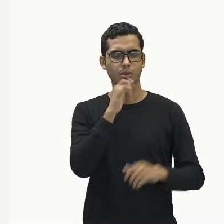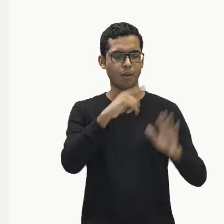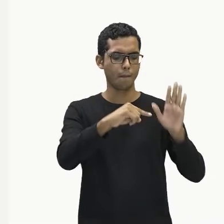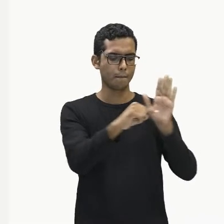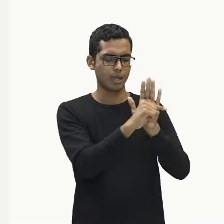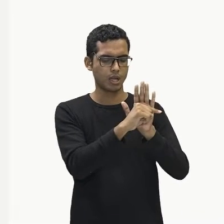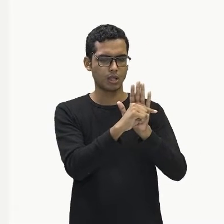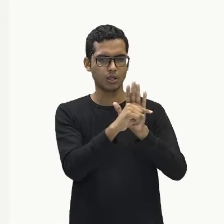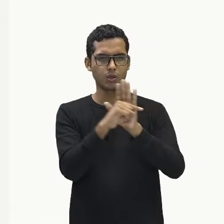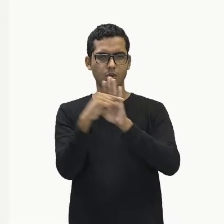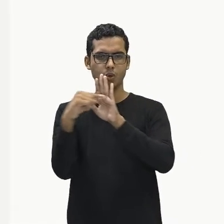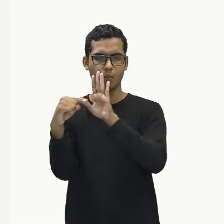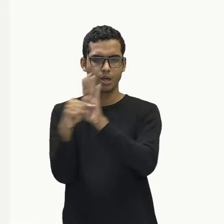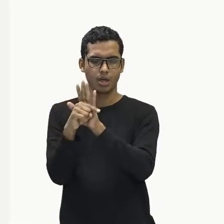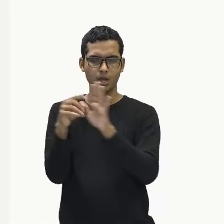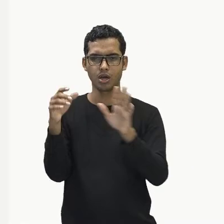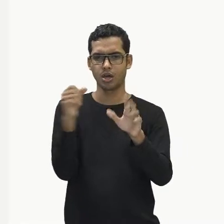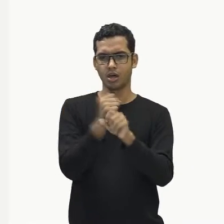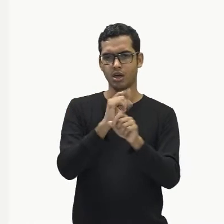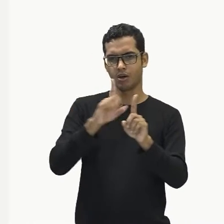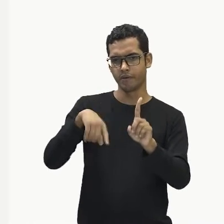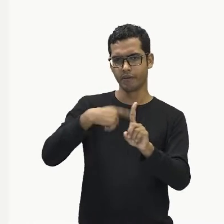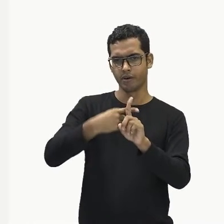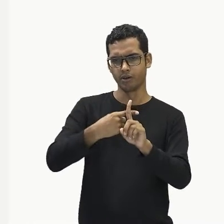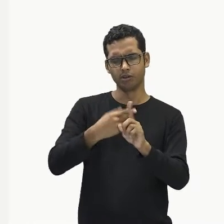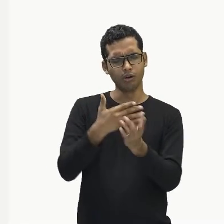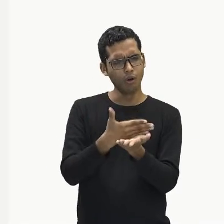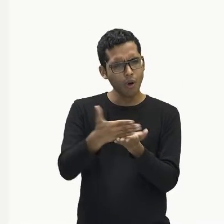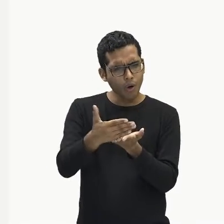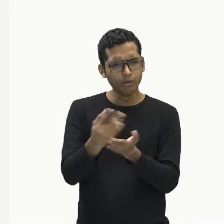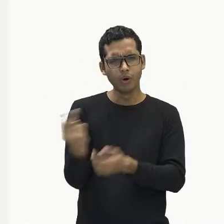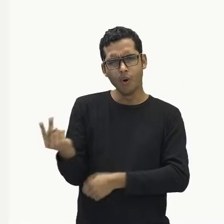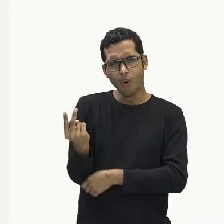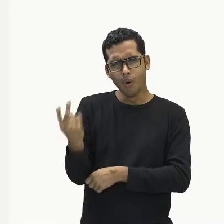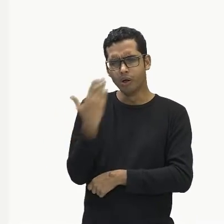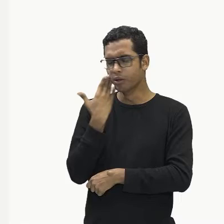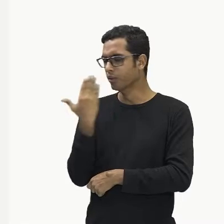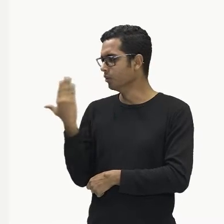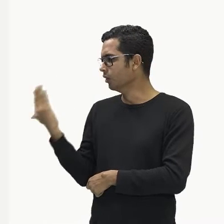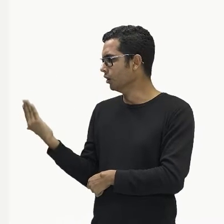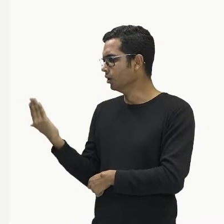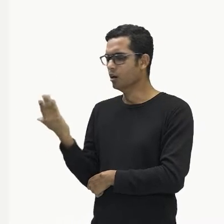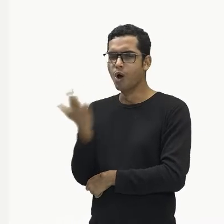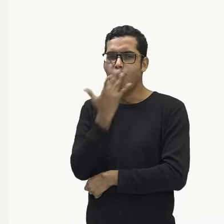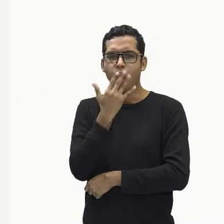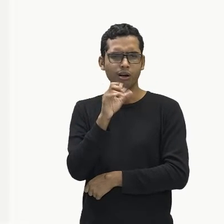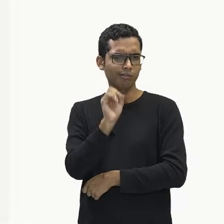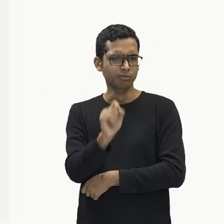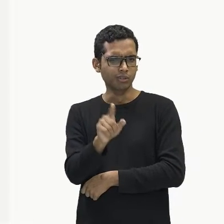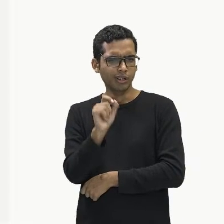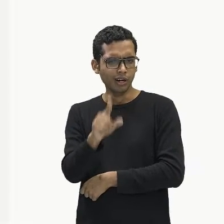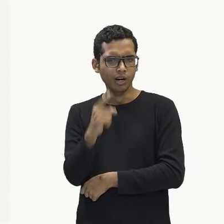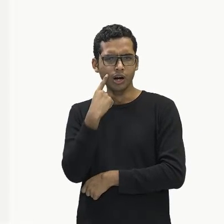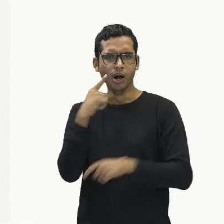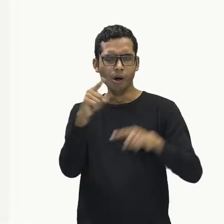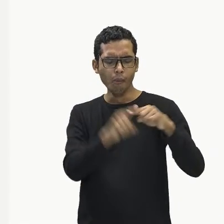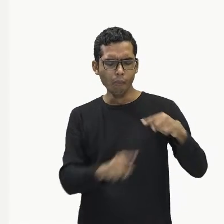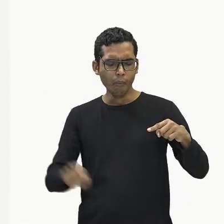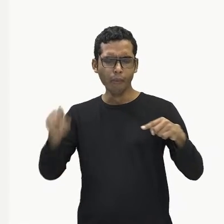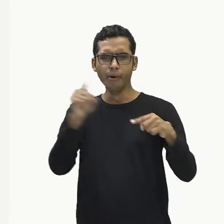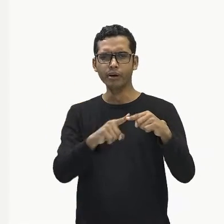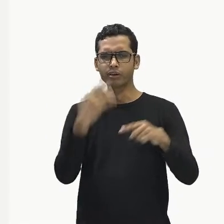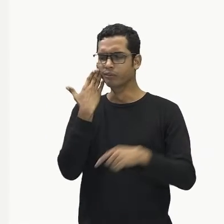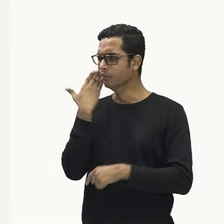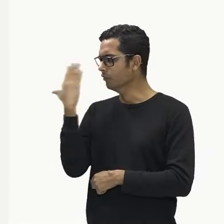dar positivo. Então, começa aqui, ó, pensando esses dois primeiro. Menos com